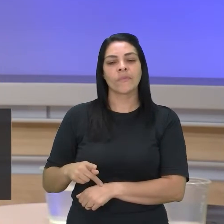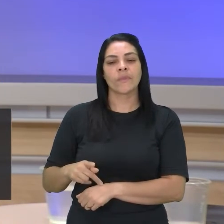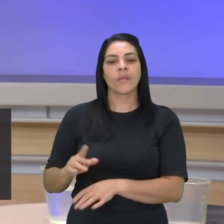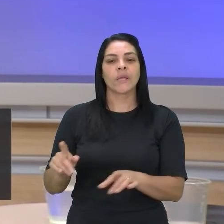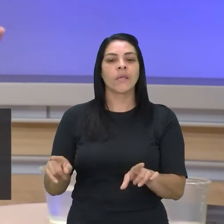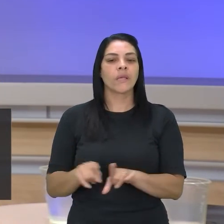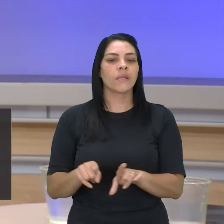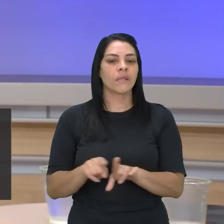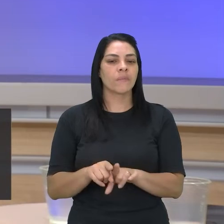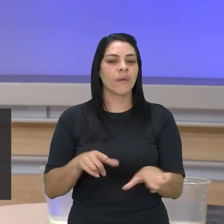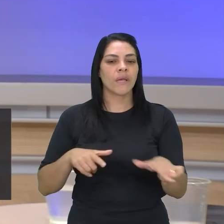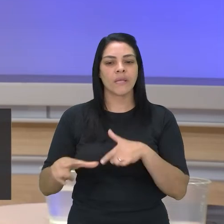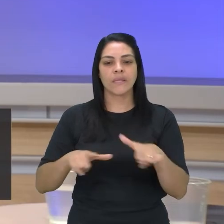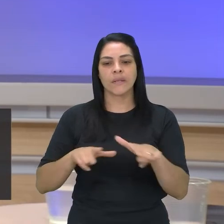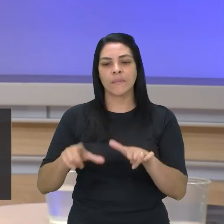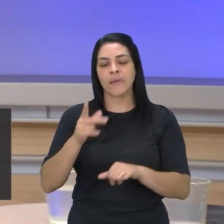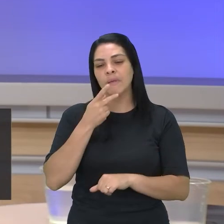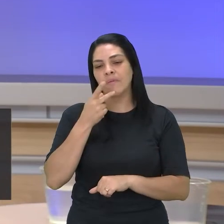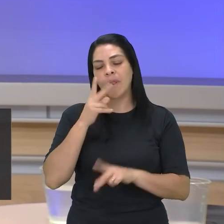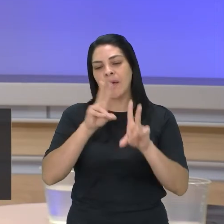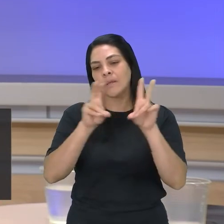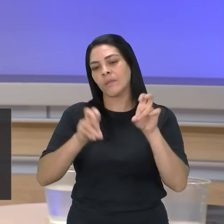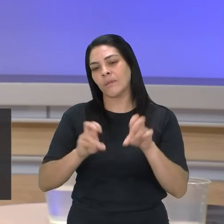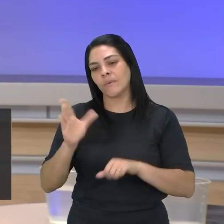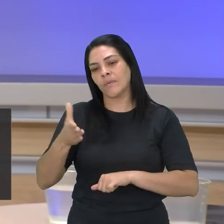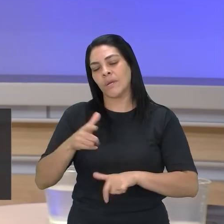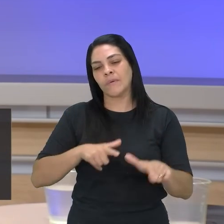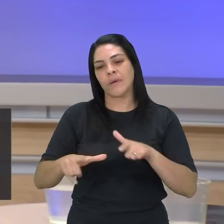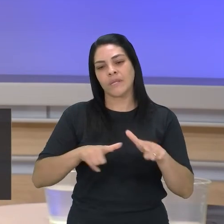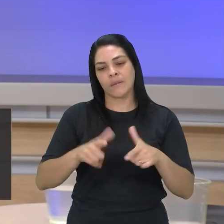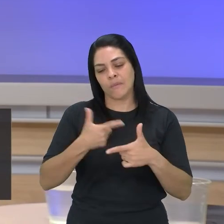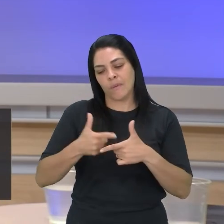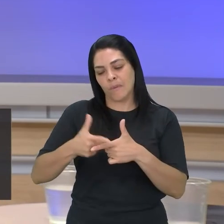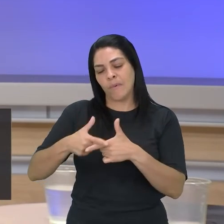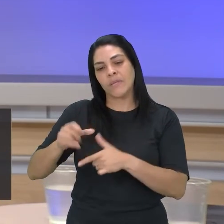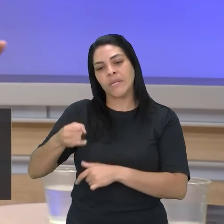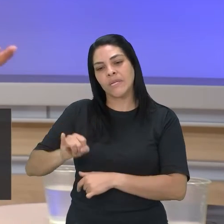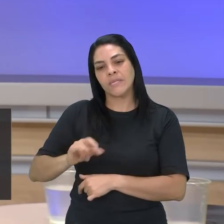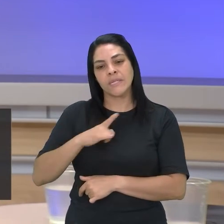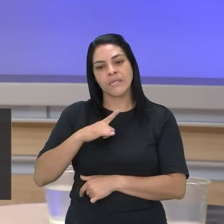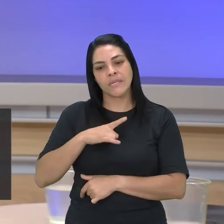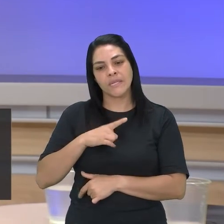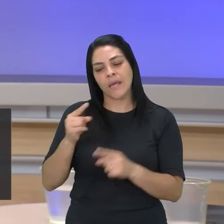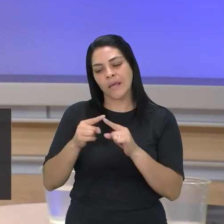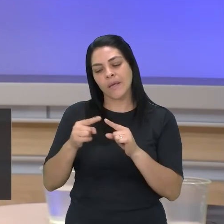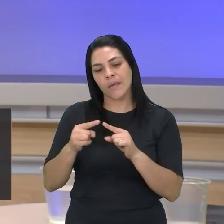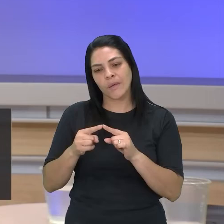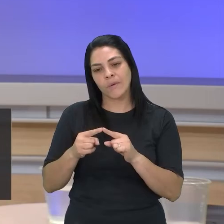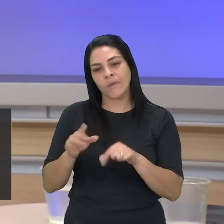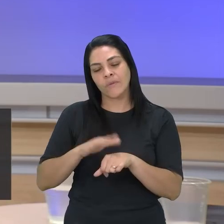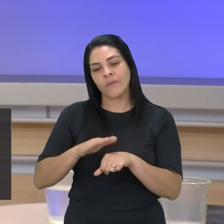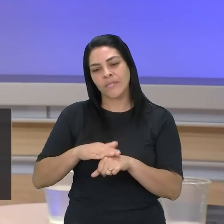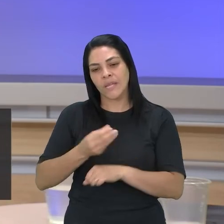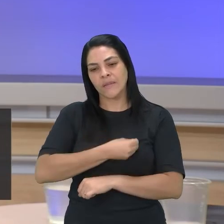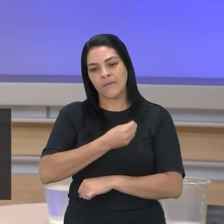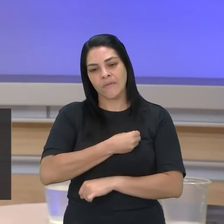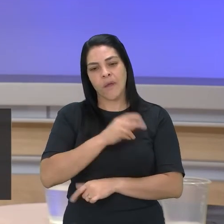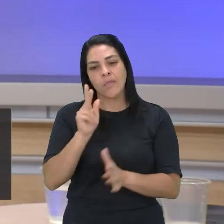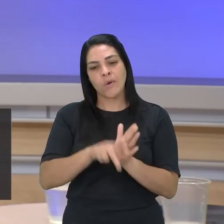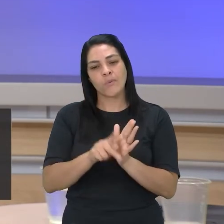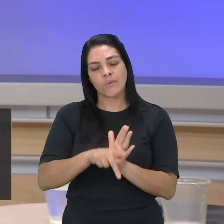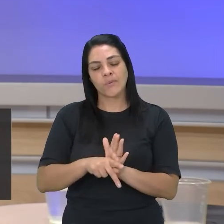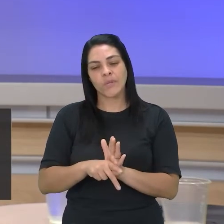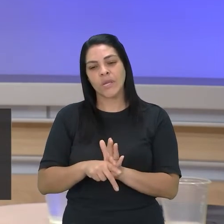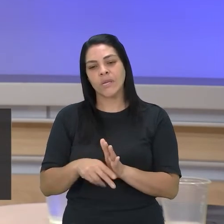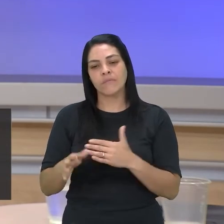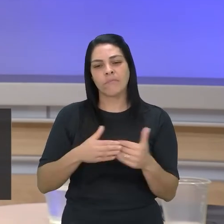até já falar de algum tema que vai ser trabalhado, problematizar se faz sentido incorporar as vivências a algum projeto